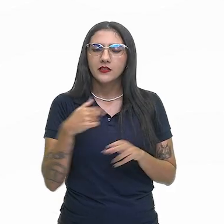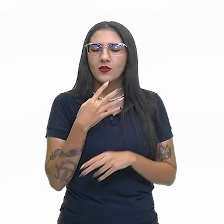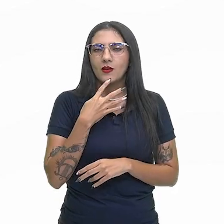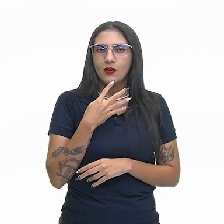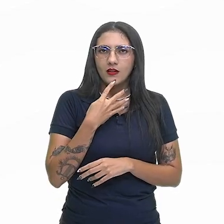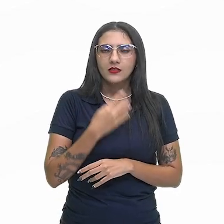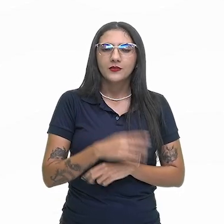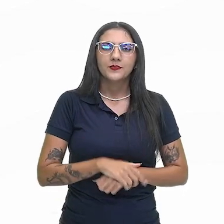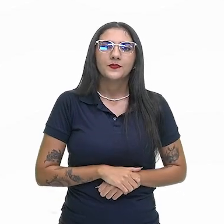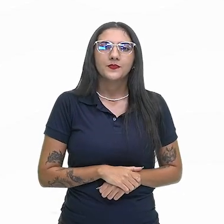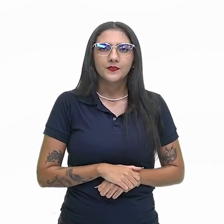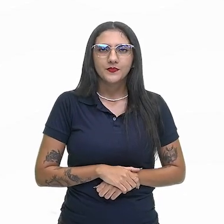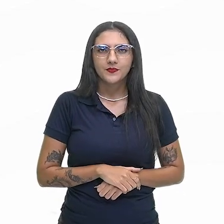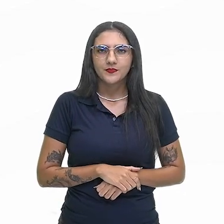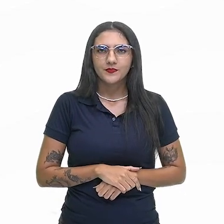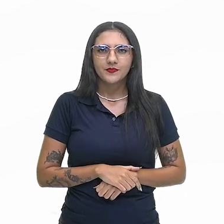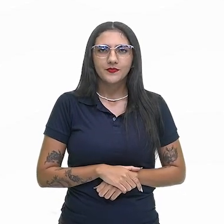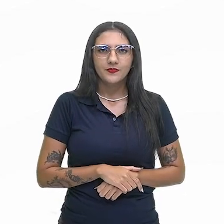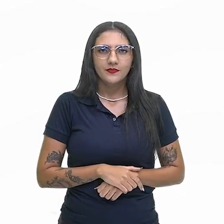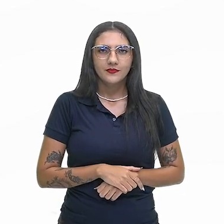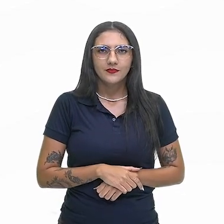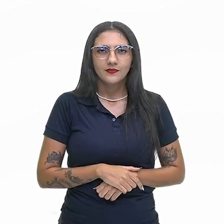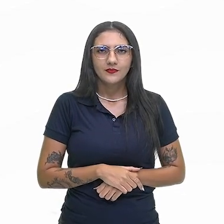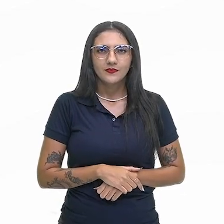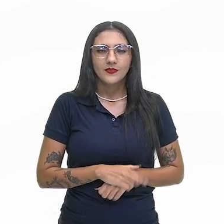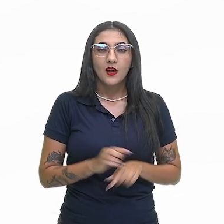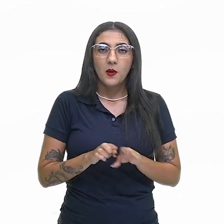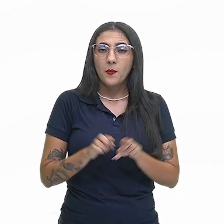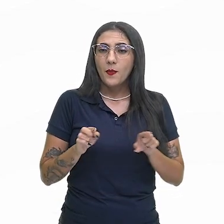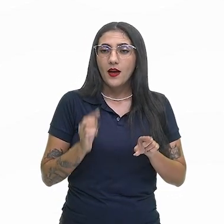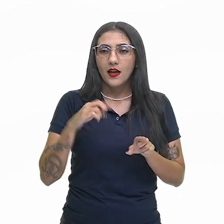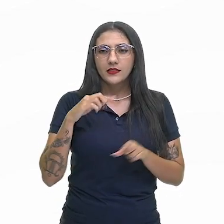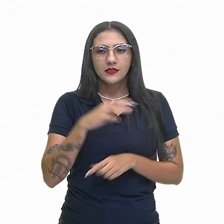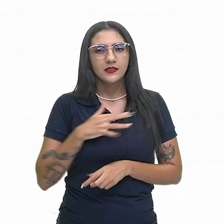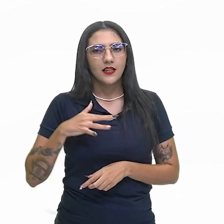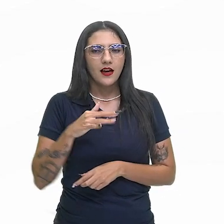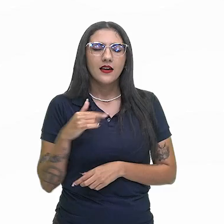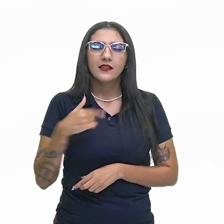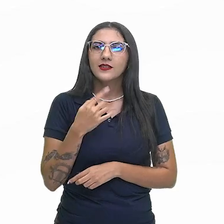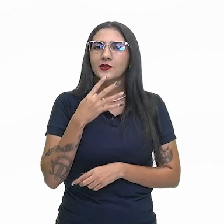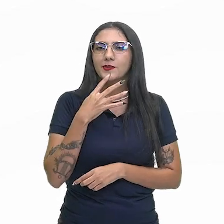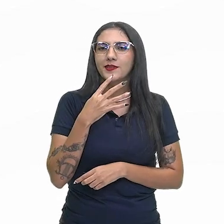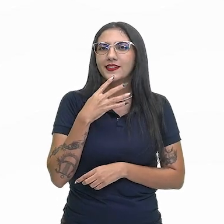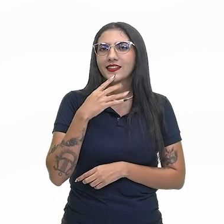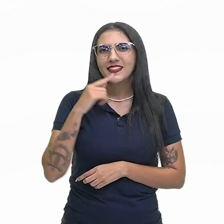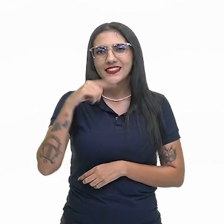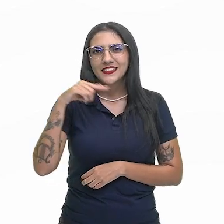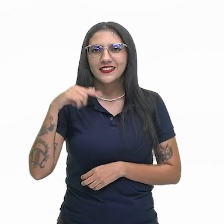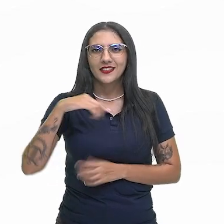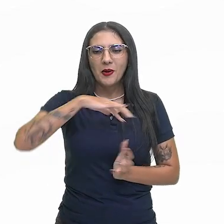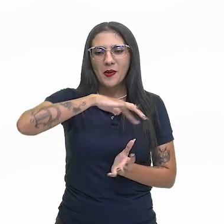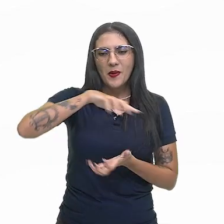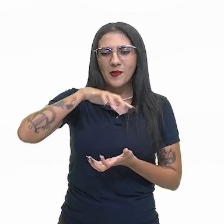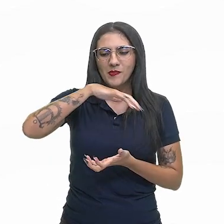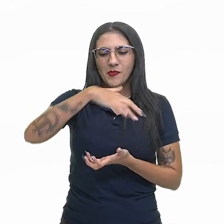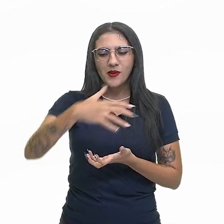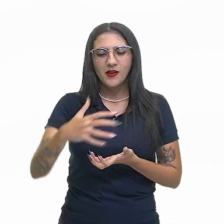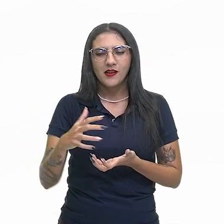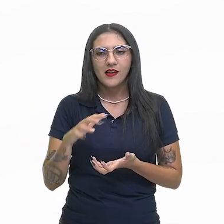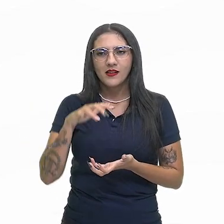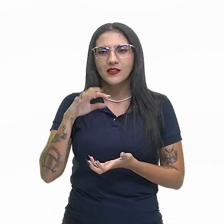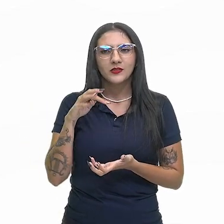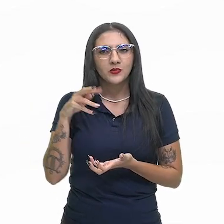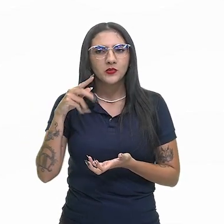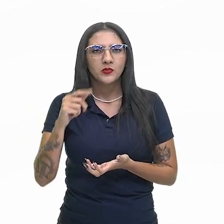a pouco. Mas essa parte que a gente pode chamar de parte de cima, né, do nosso planeta, que é onde acontecem as coisas,